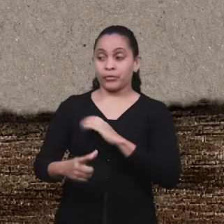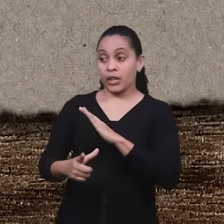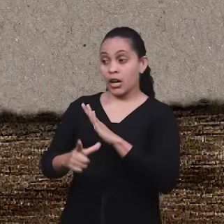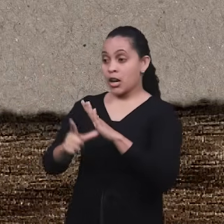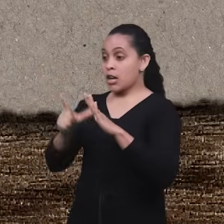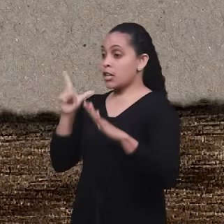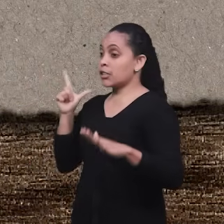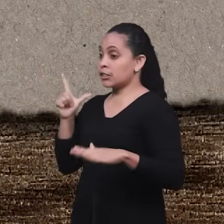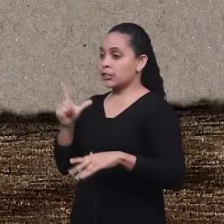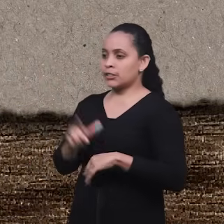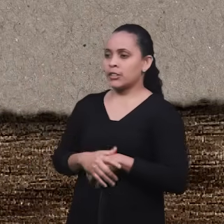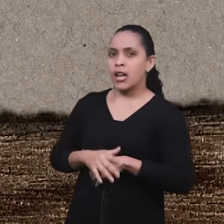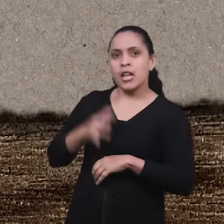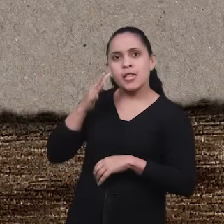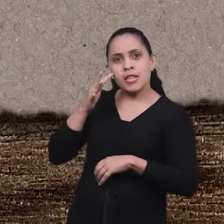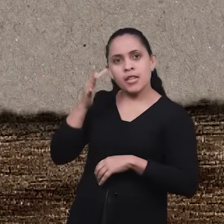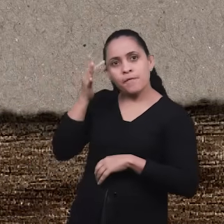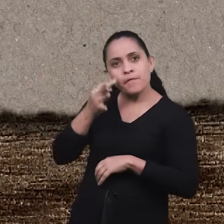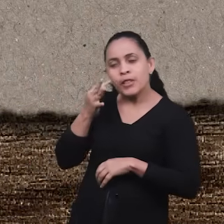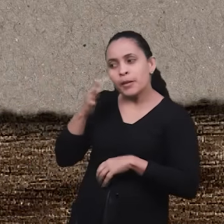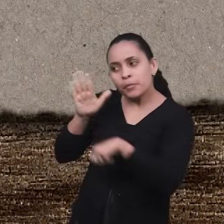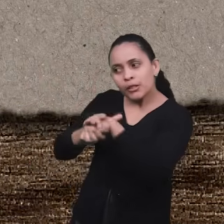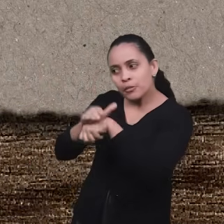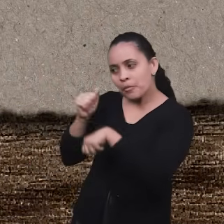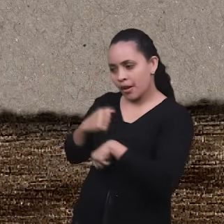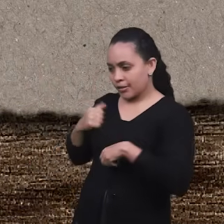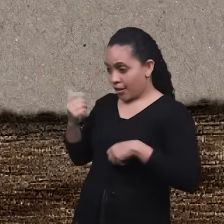te chamasse, eu te vi